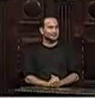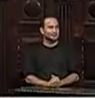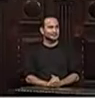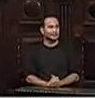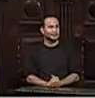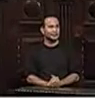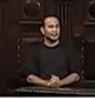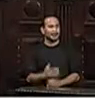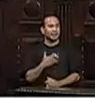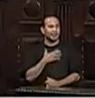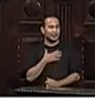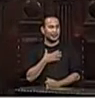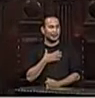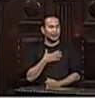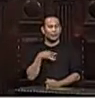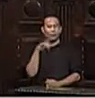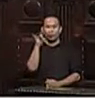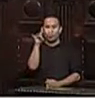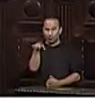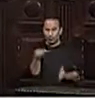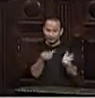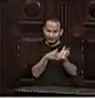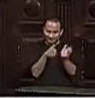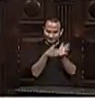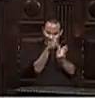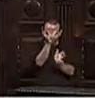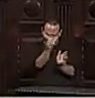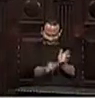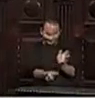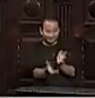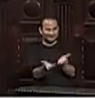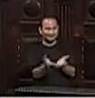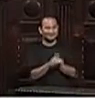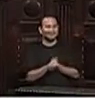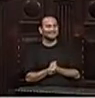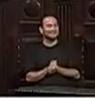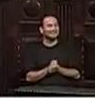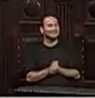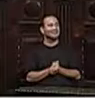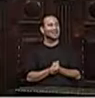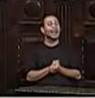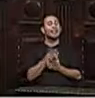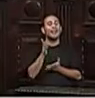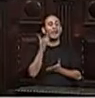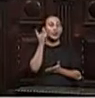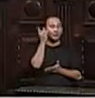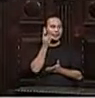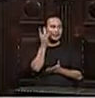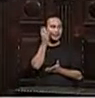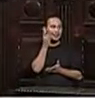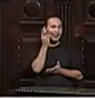E deixei esse último em homenagem a Vossa Excelência. E ao deputado